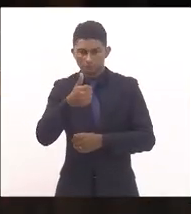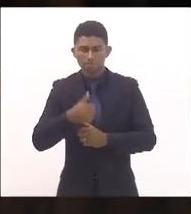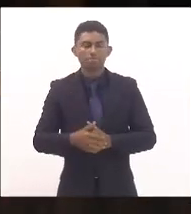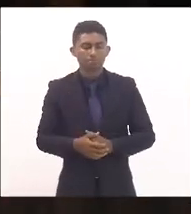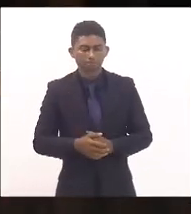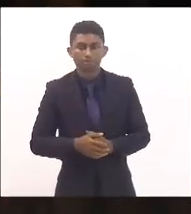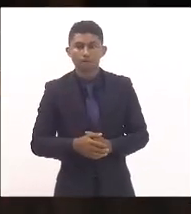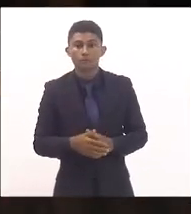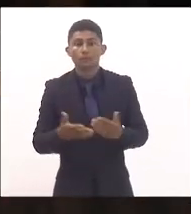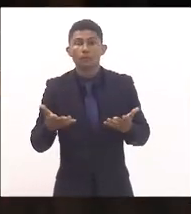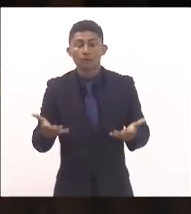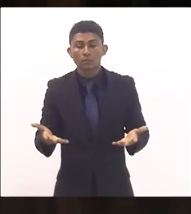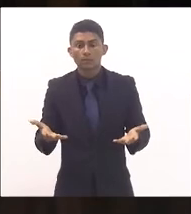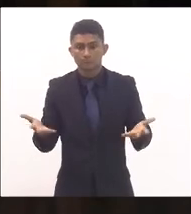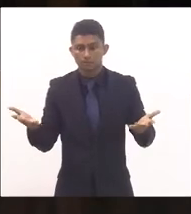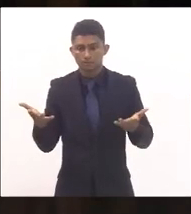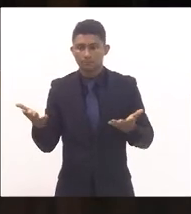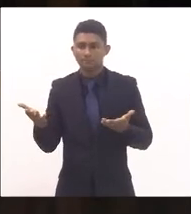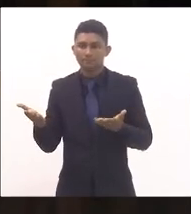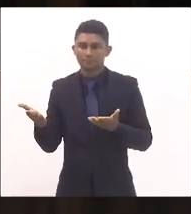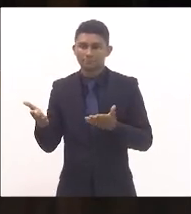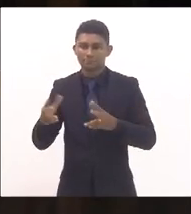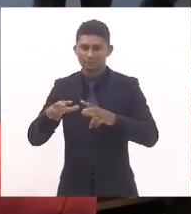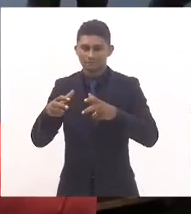Márcio Pacheco.